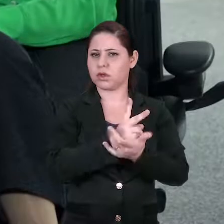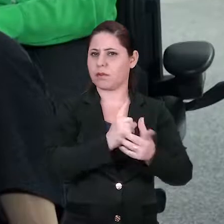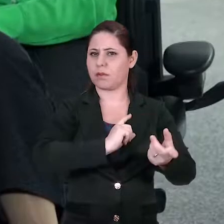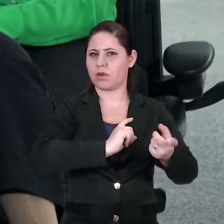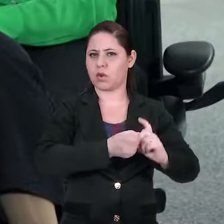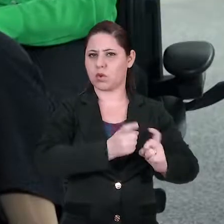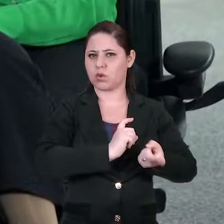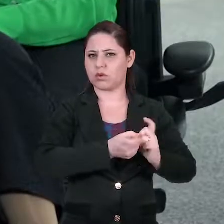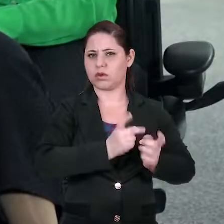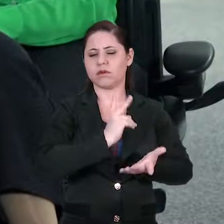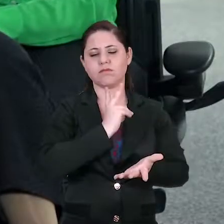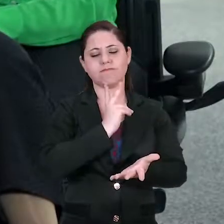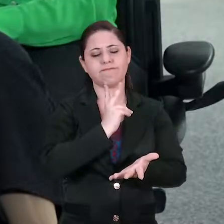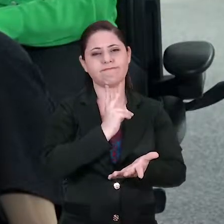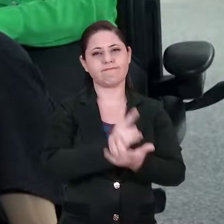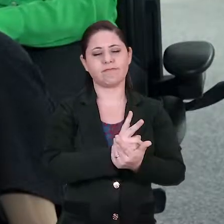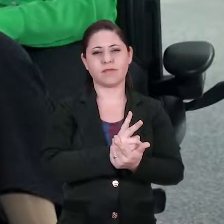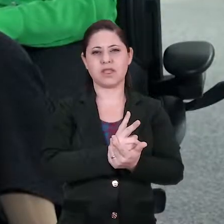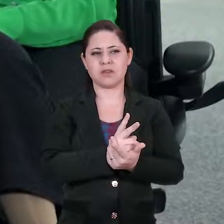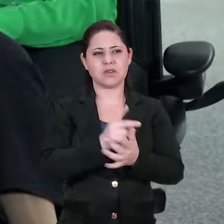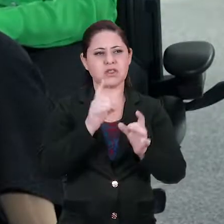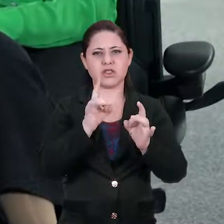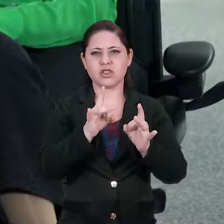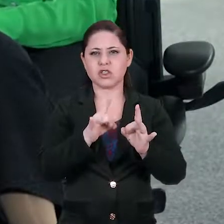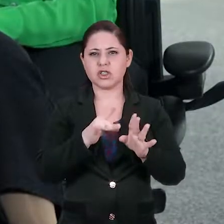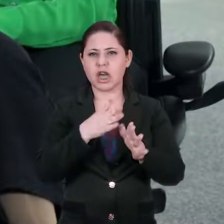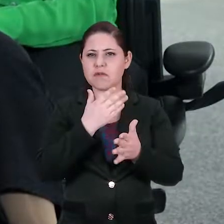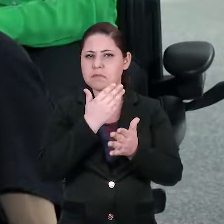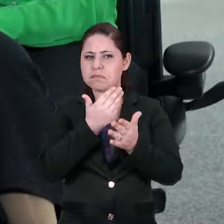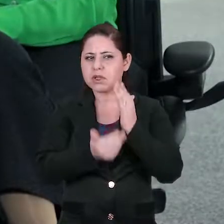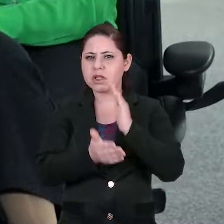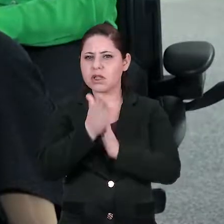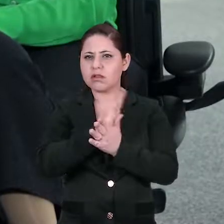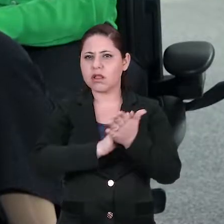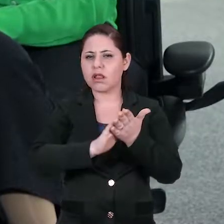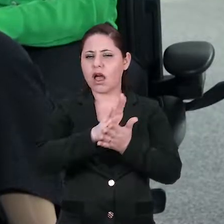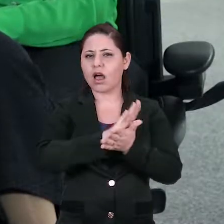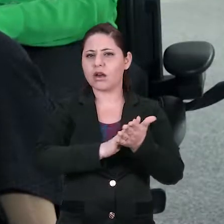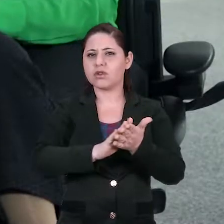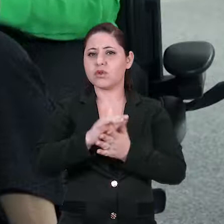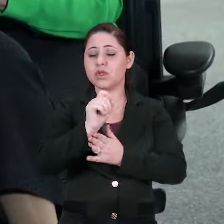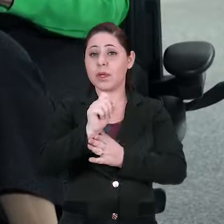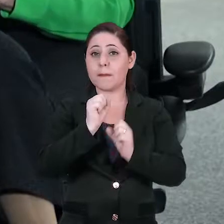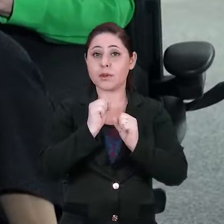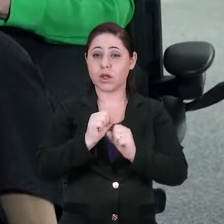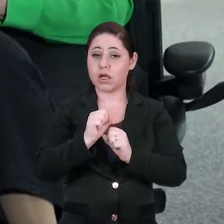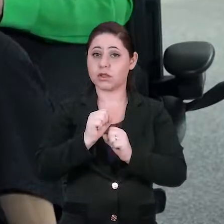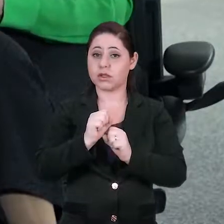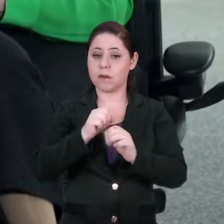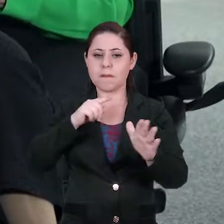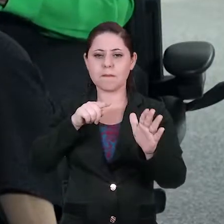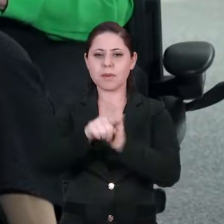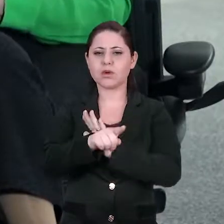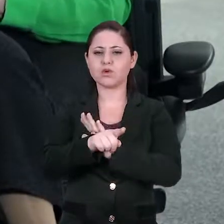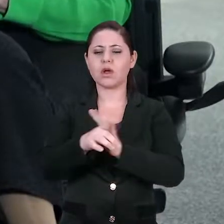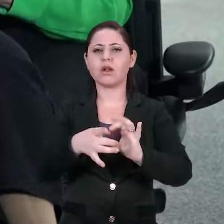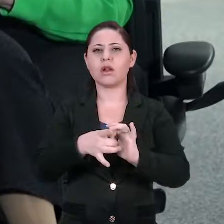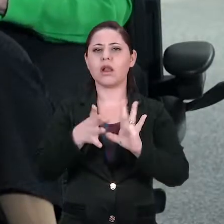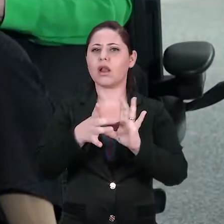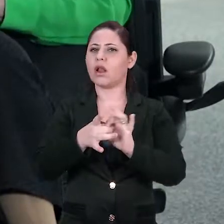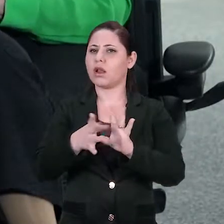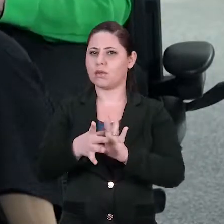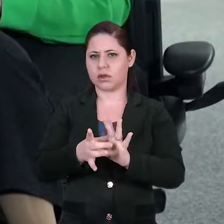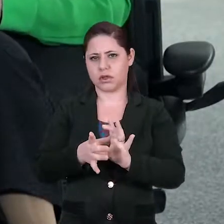sempre. Não deixávamos passar nada que pudesse questionar a independência,